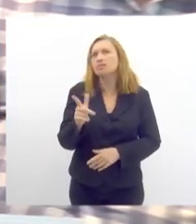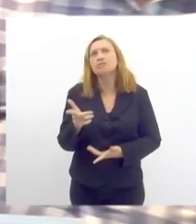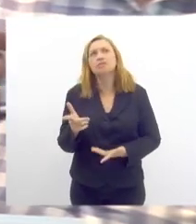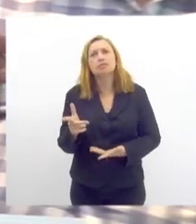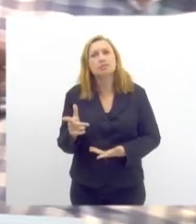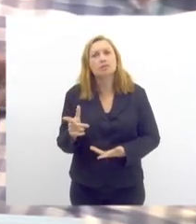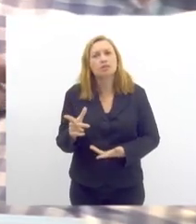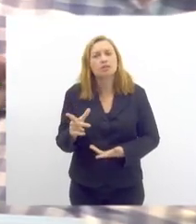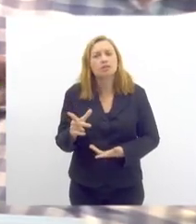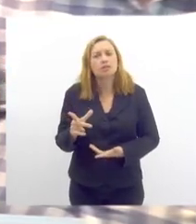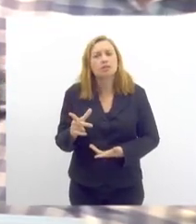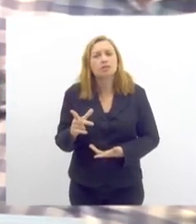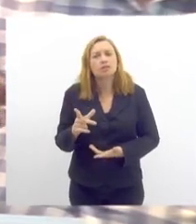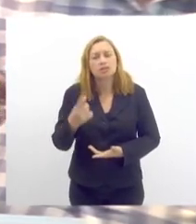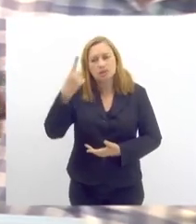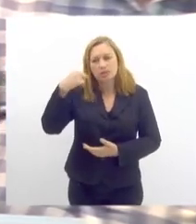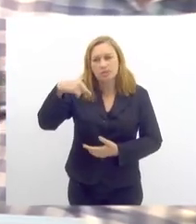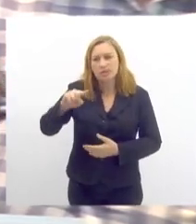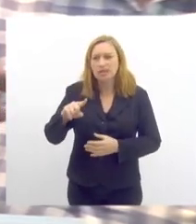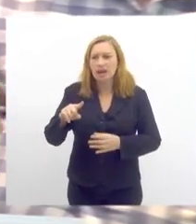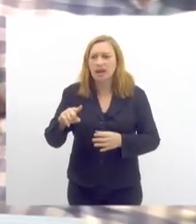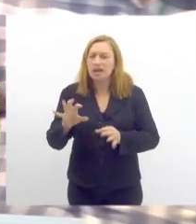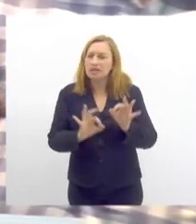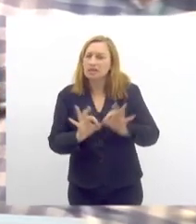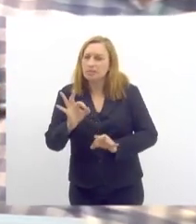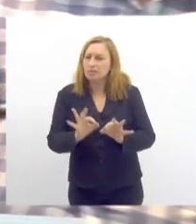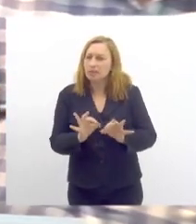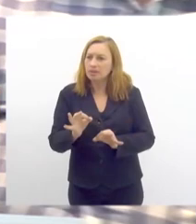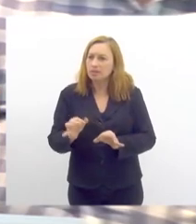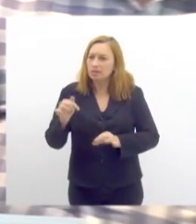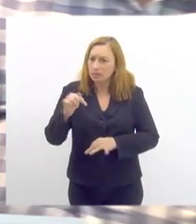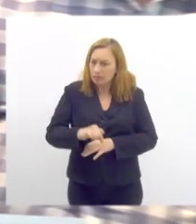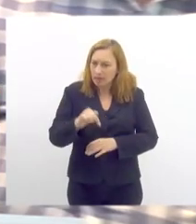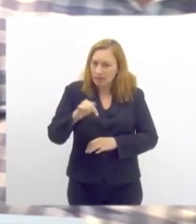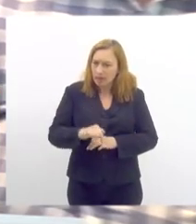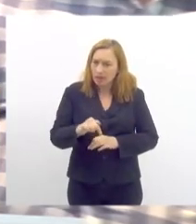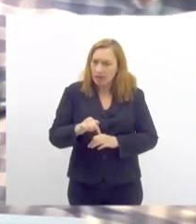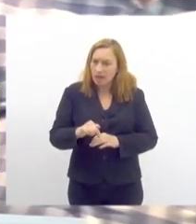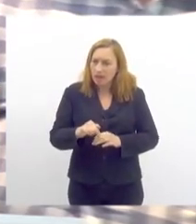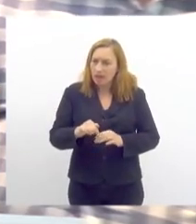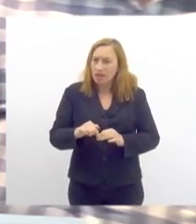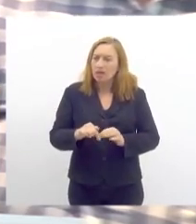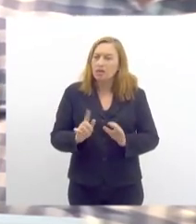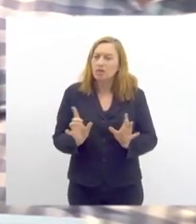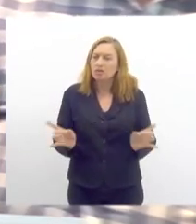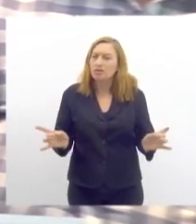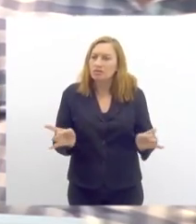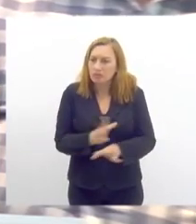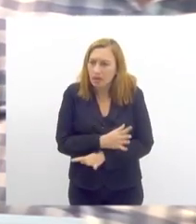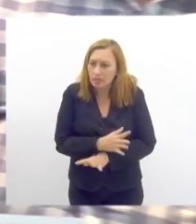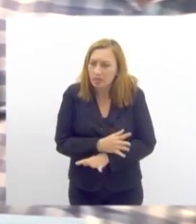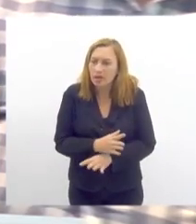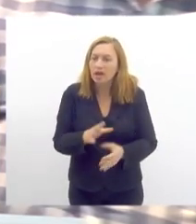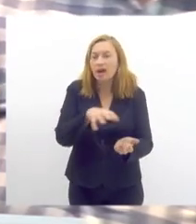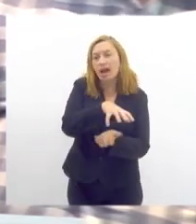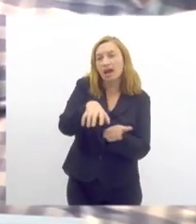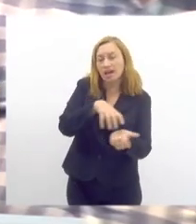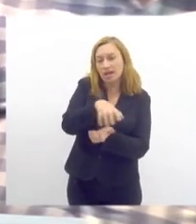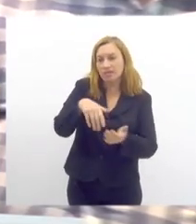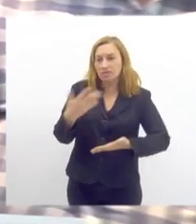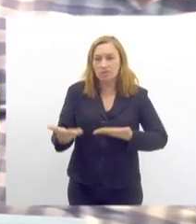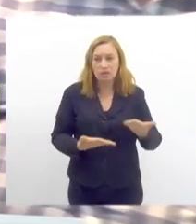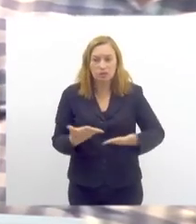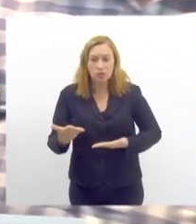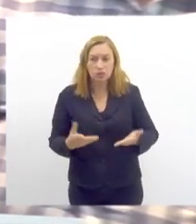uma consideração de mandar esse plano para cá logo assim que finalizasse. A questão da greve do servidor do DETRAN